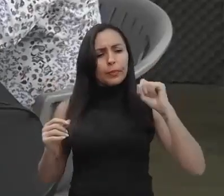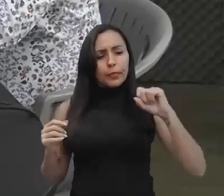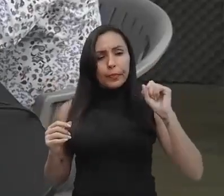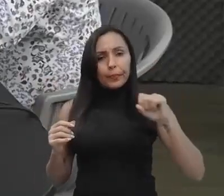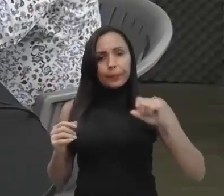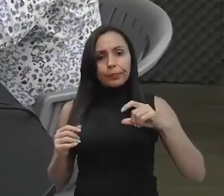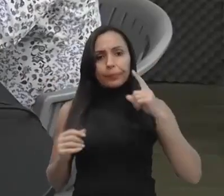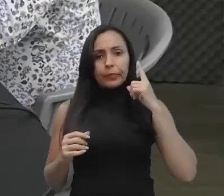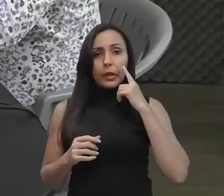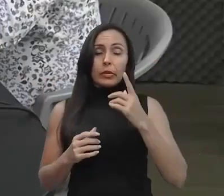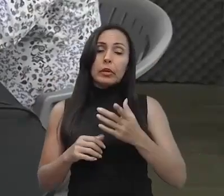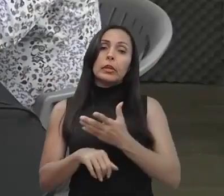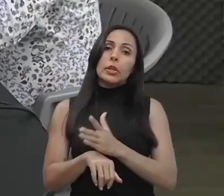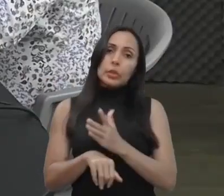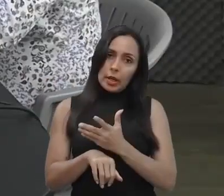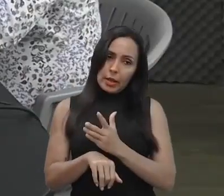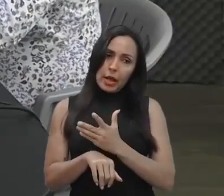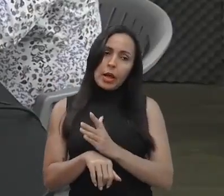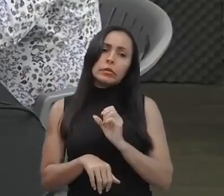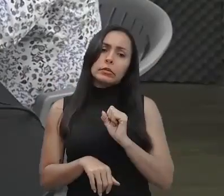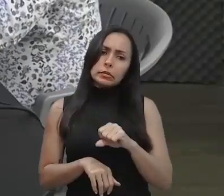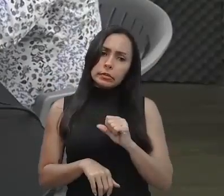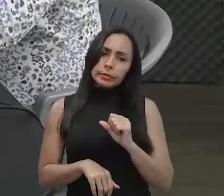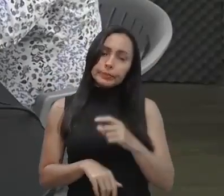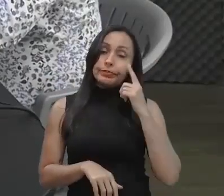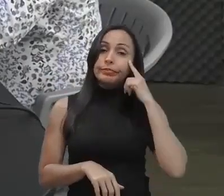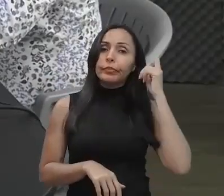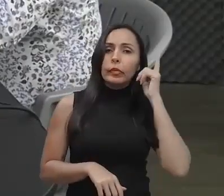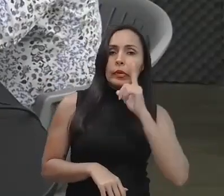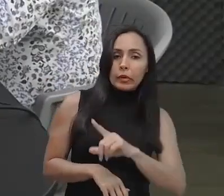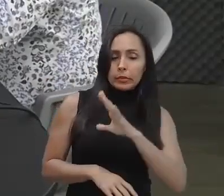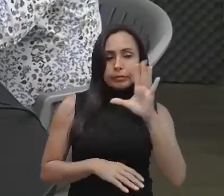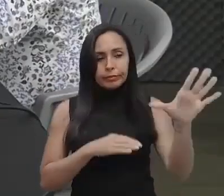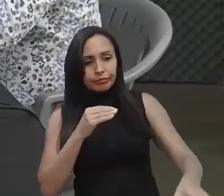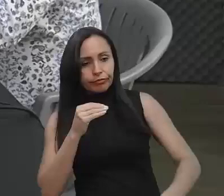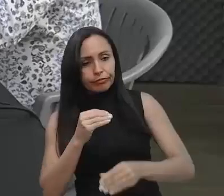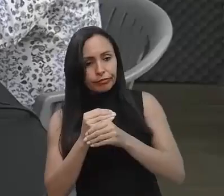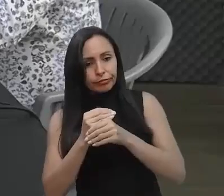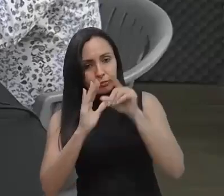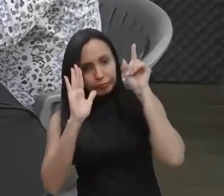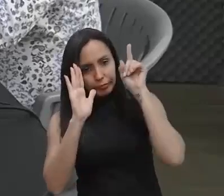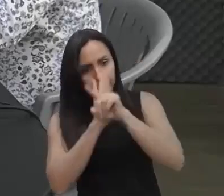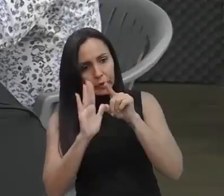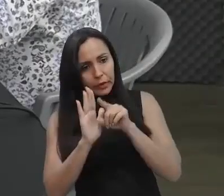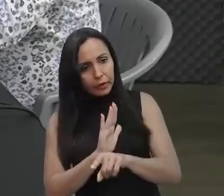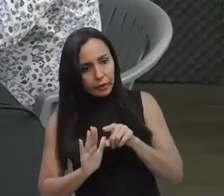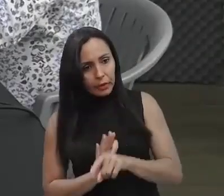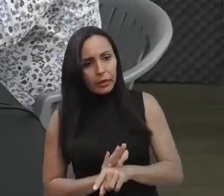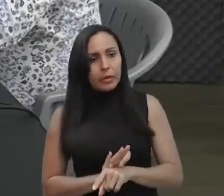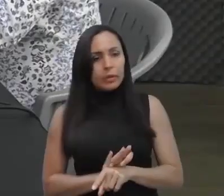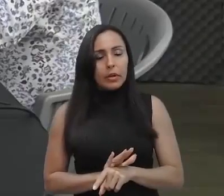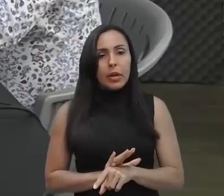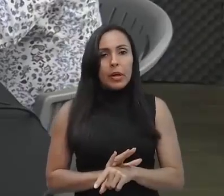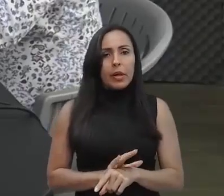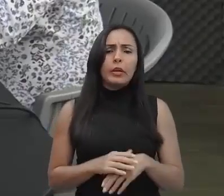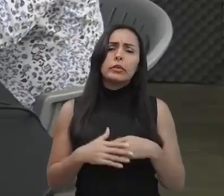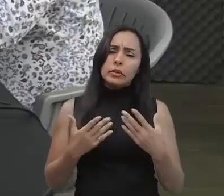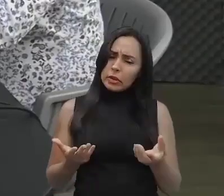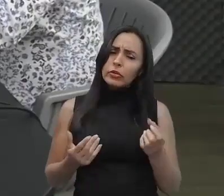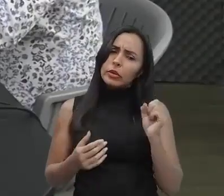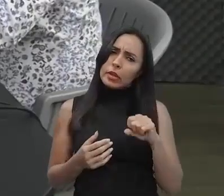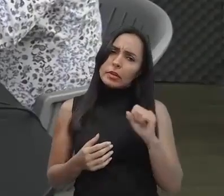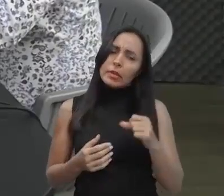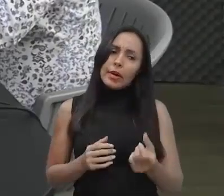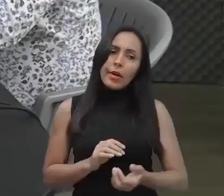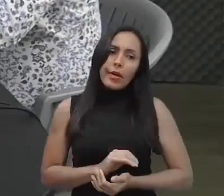sendo treinado para para conseguir dar conta de todas as perguntas que tem lá sabe e acho que a gente dá